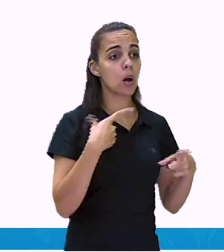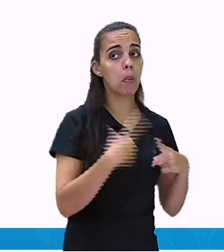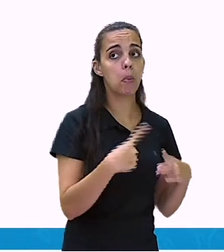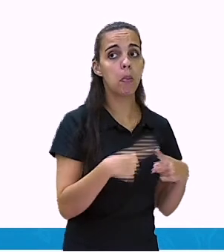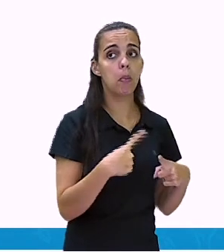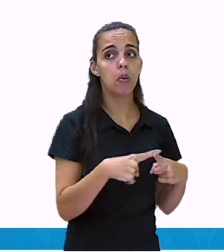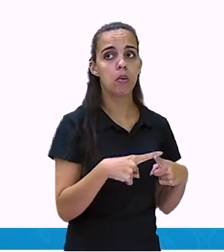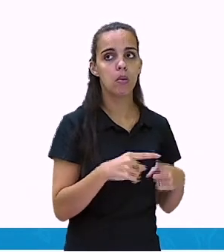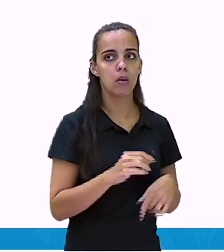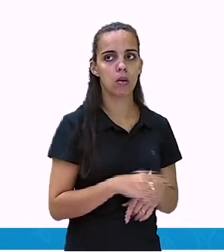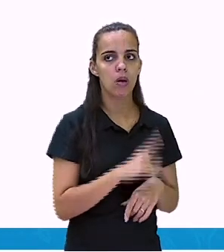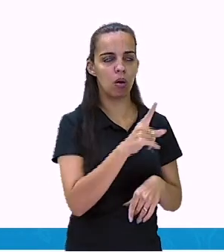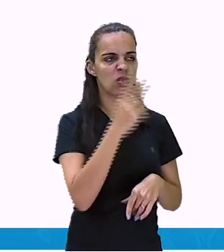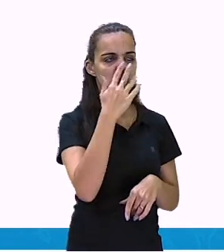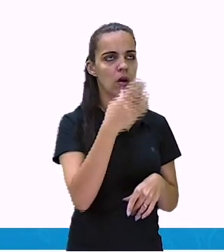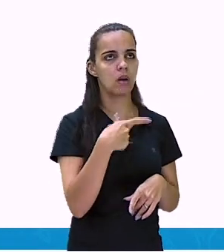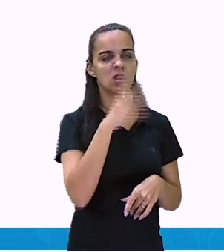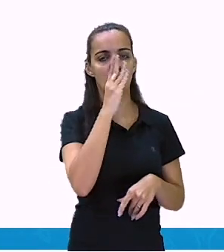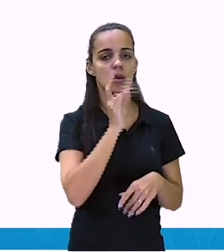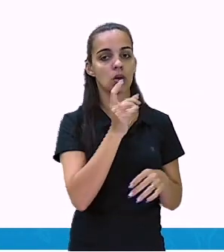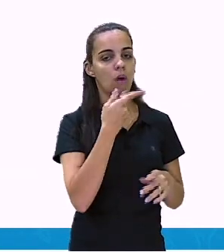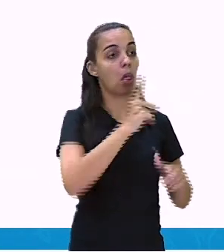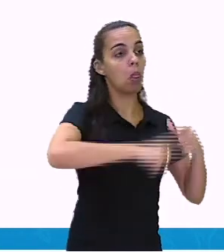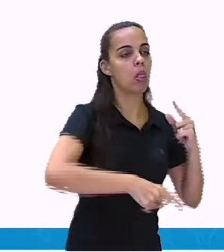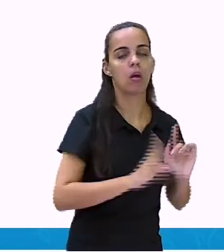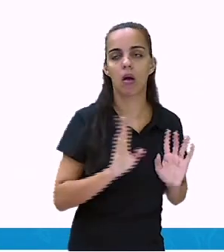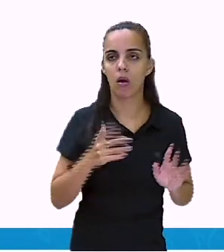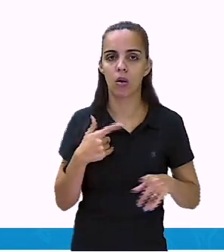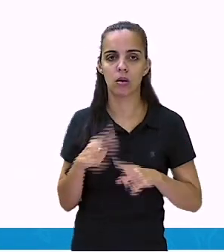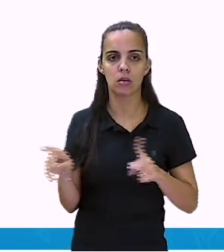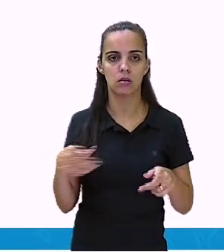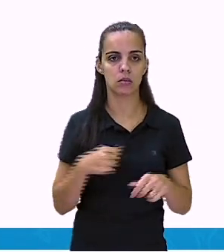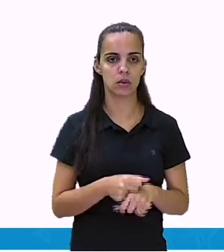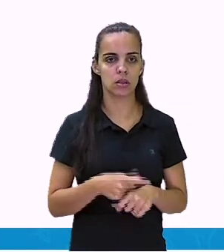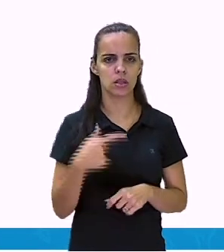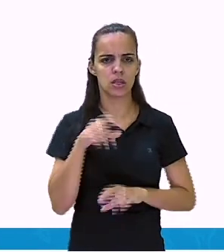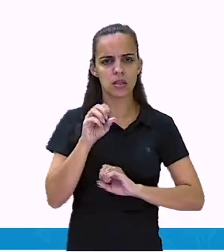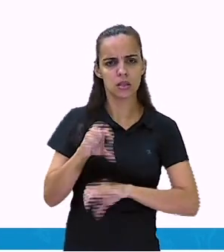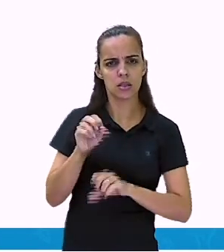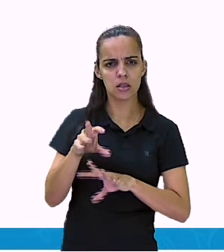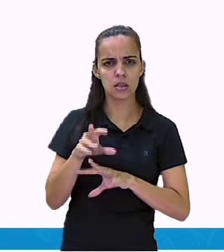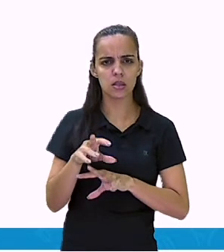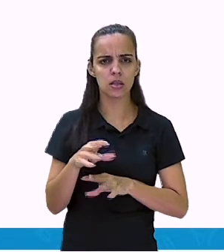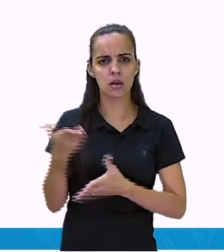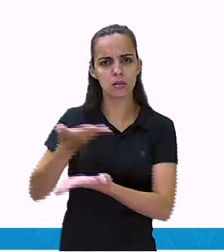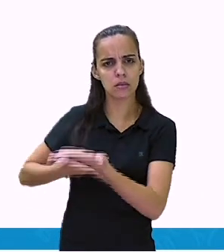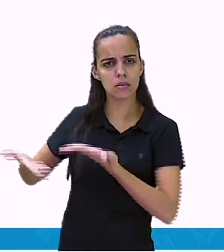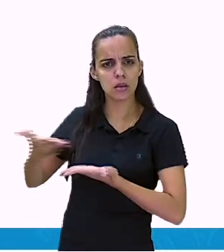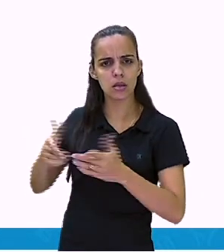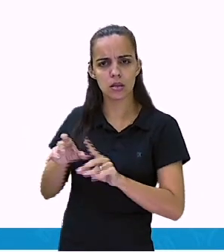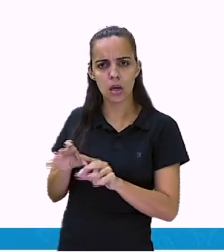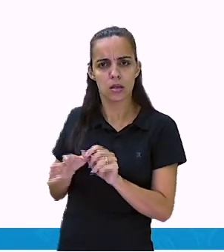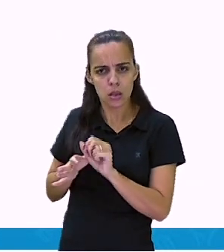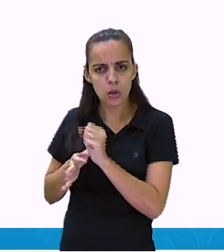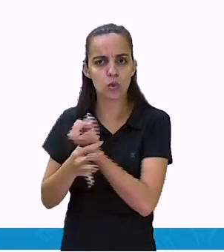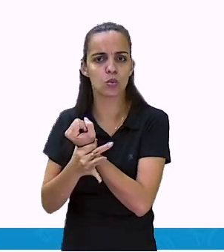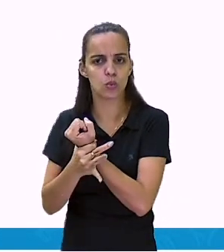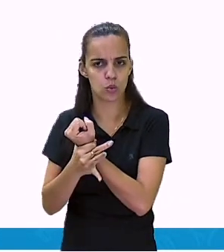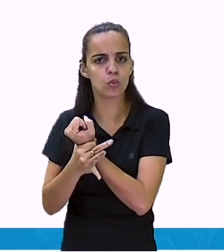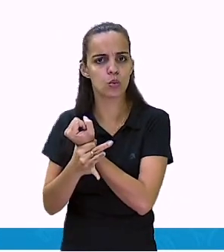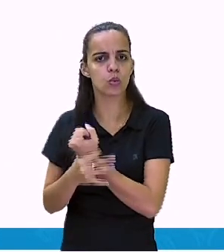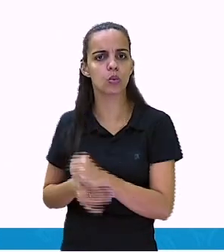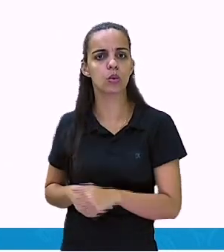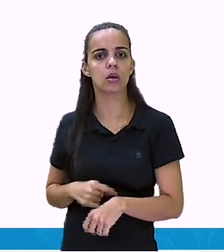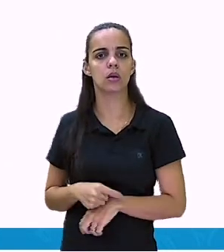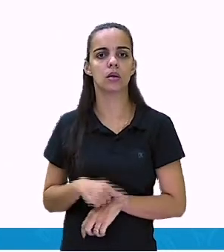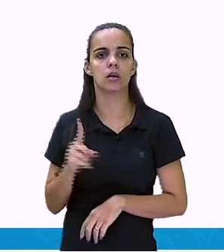deixa ele no vazio, não. Ensine uma interação online segura. Encontre um